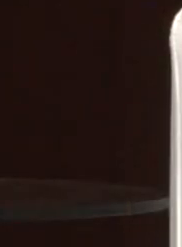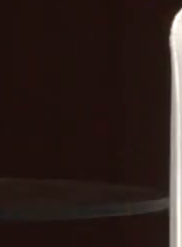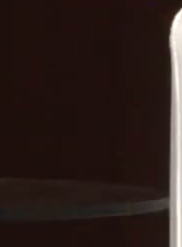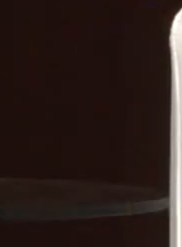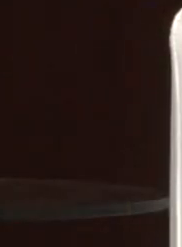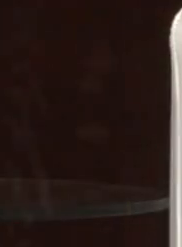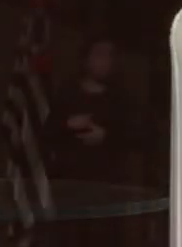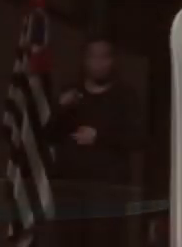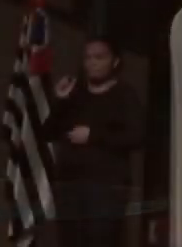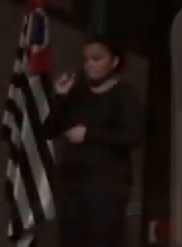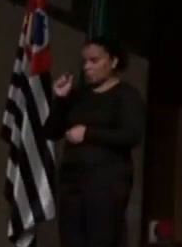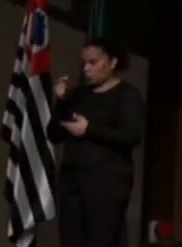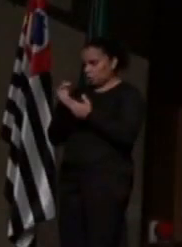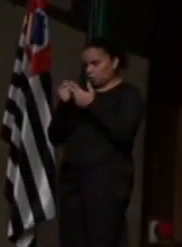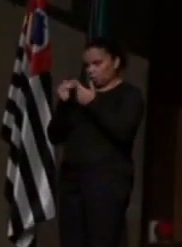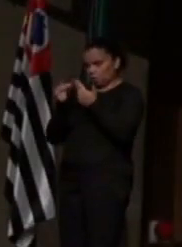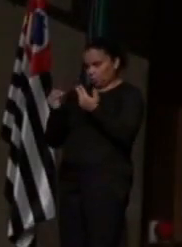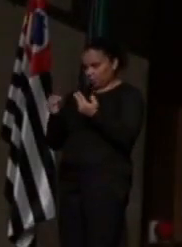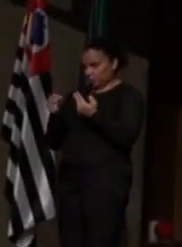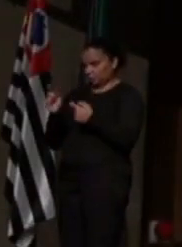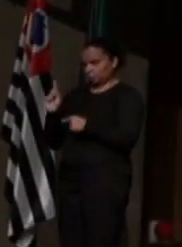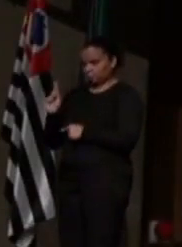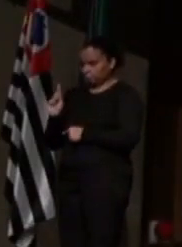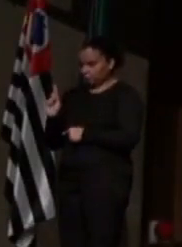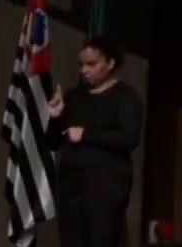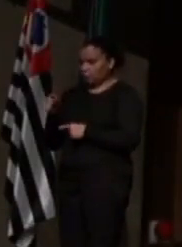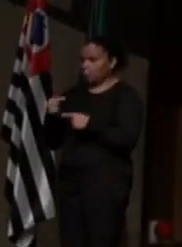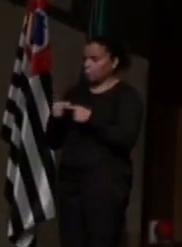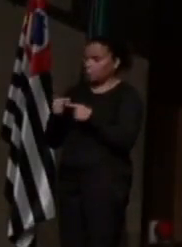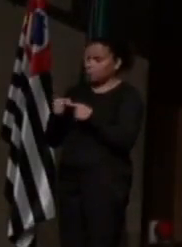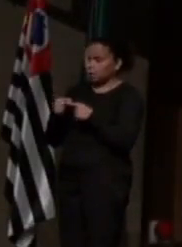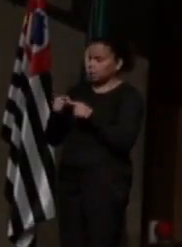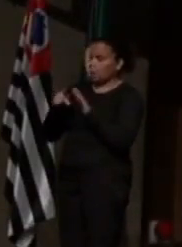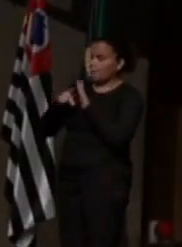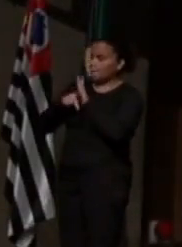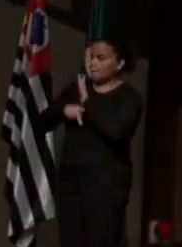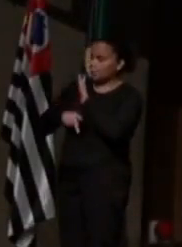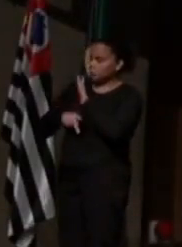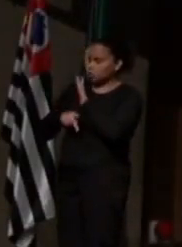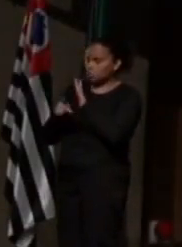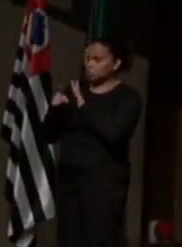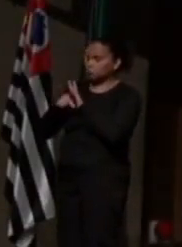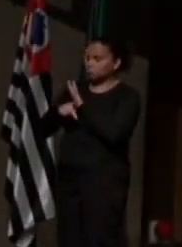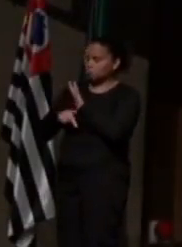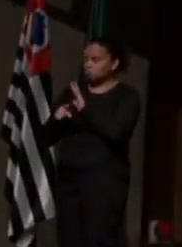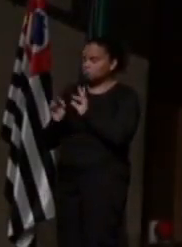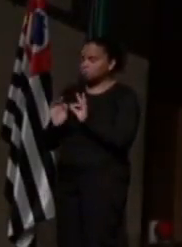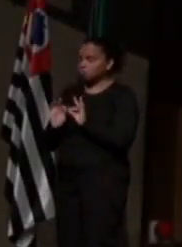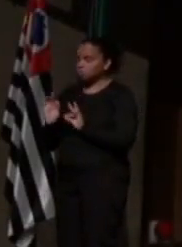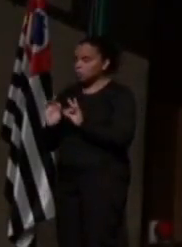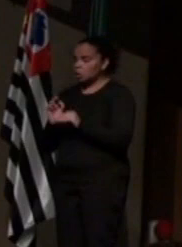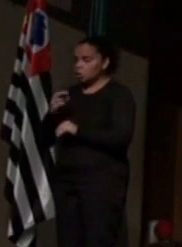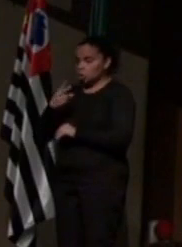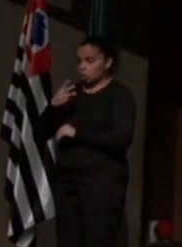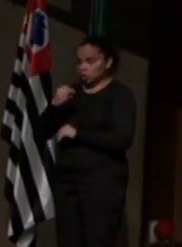não é pouca coisa, porque estamos lidando com um projeto inesperado. Em